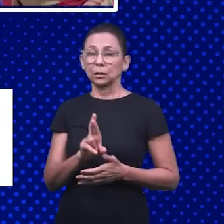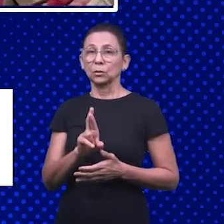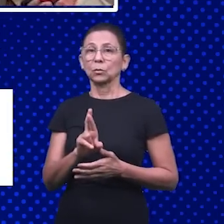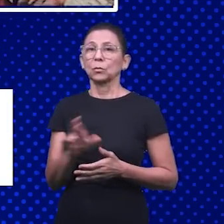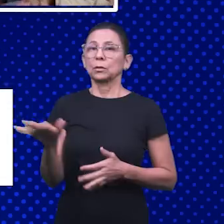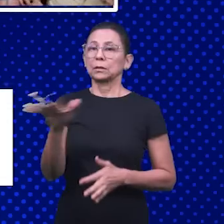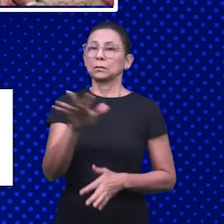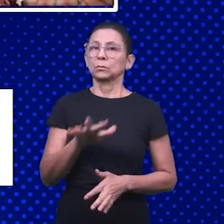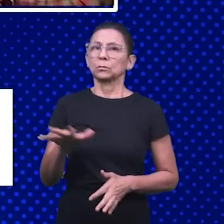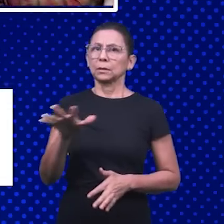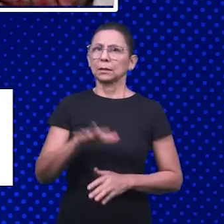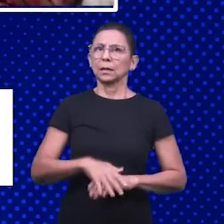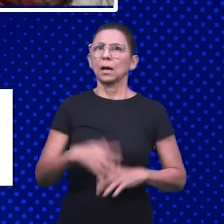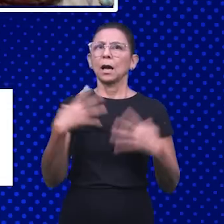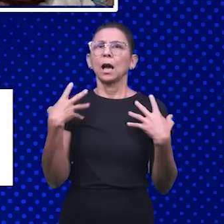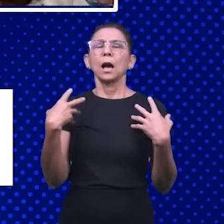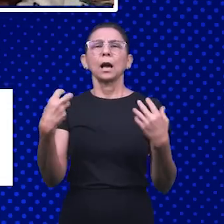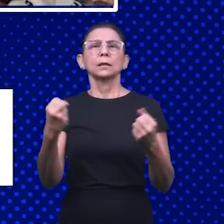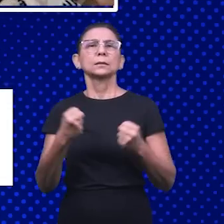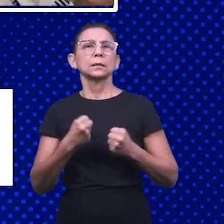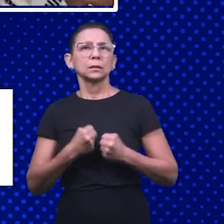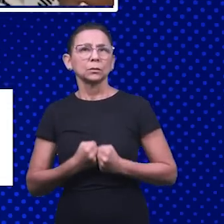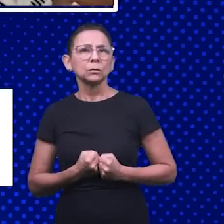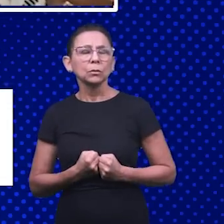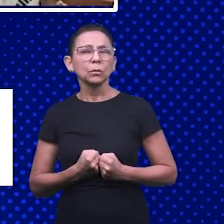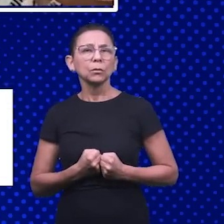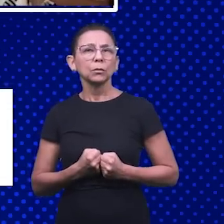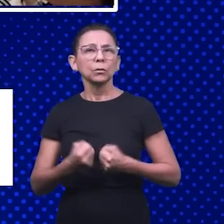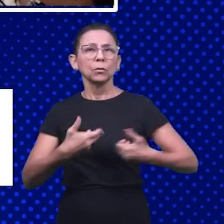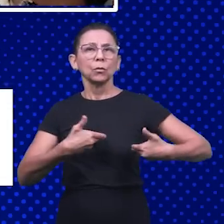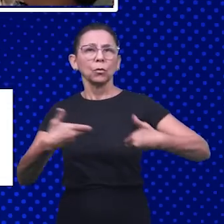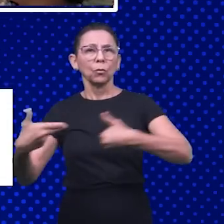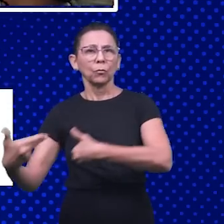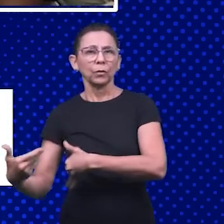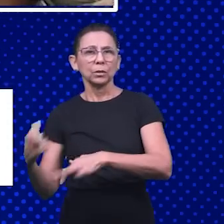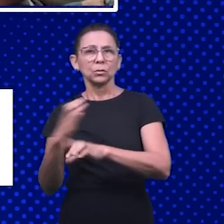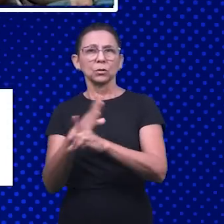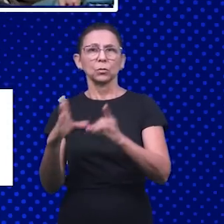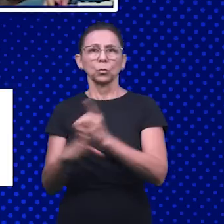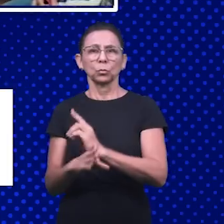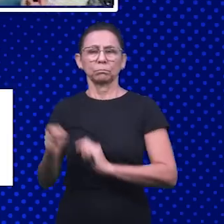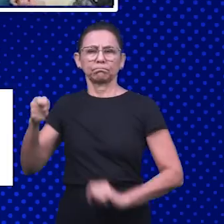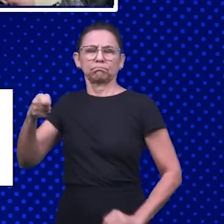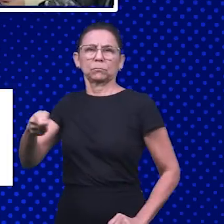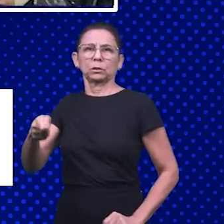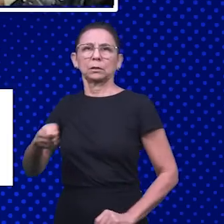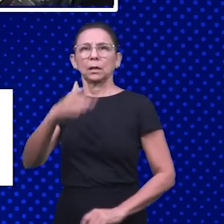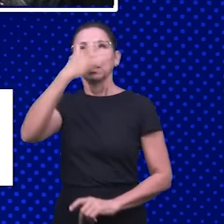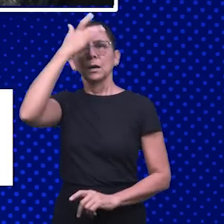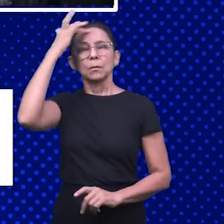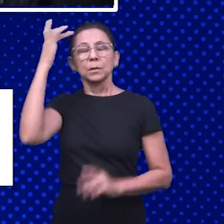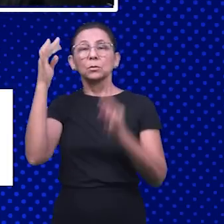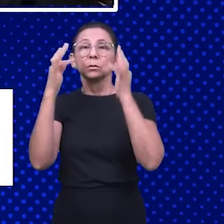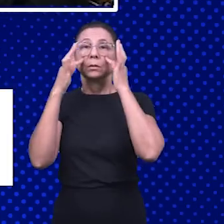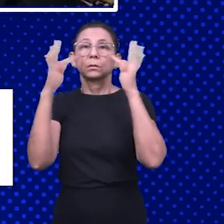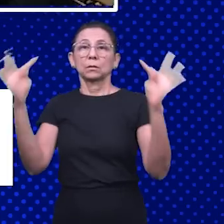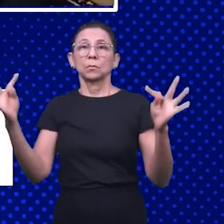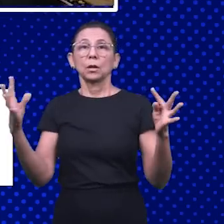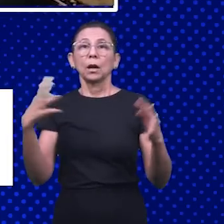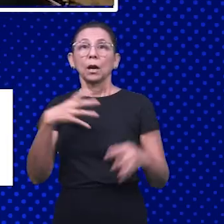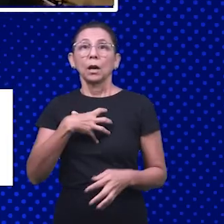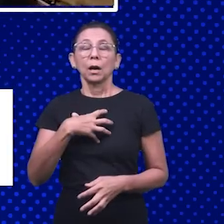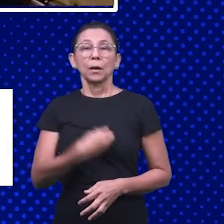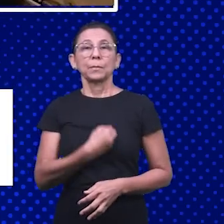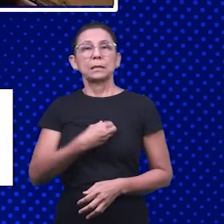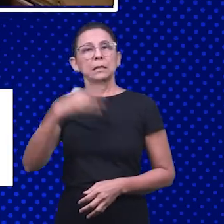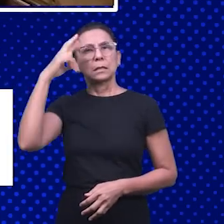veteranos aceitou o convite para o culto pelas autoridades. De acordo com o pastor Donald Pelto, a visitante testemunhou que sentiu a presença do Senhor